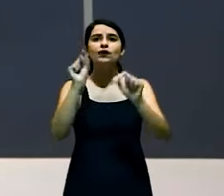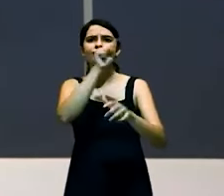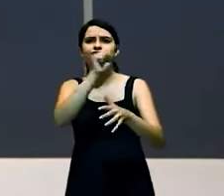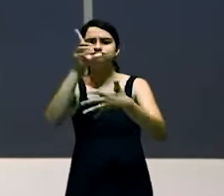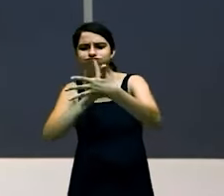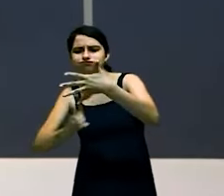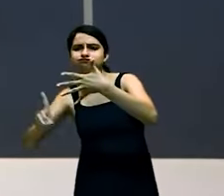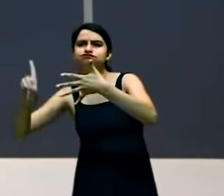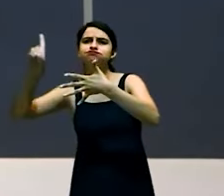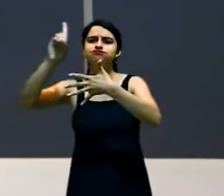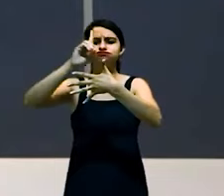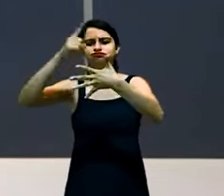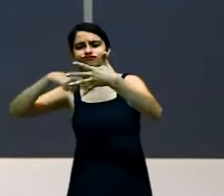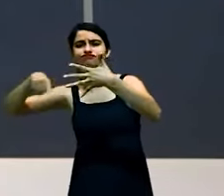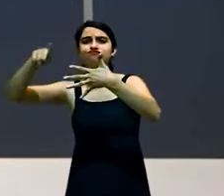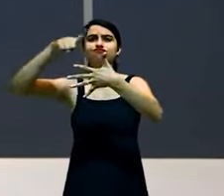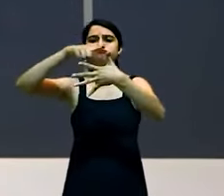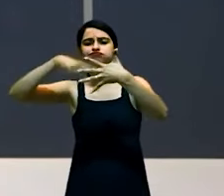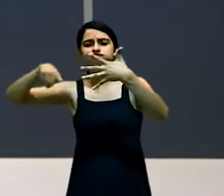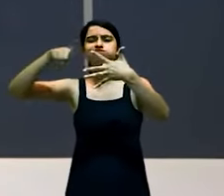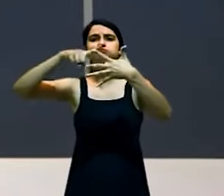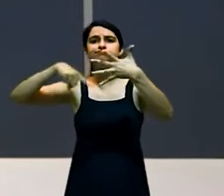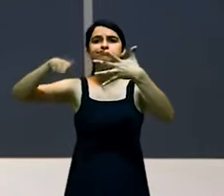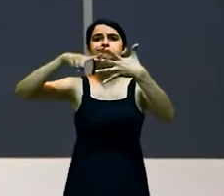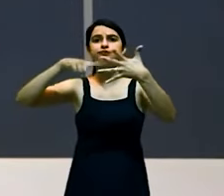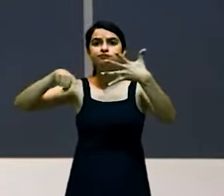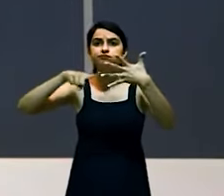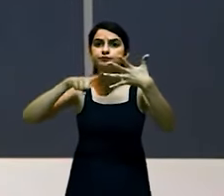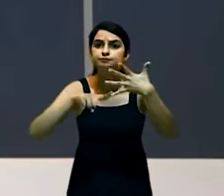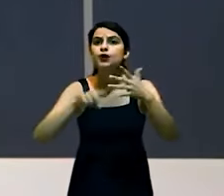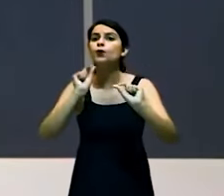tem conseguido sentar e ouvir o que o Senhor tem a dizer?